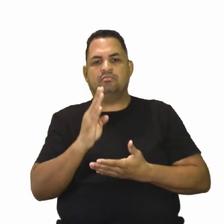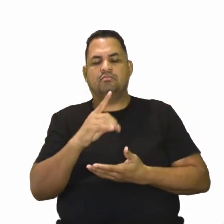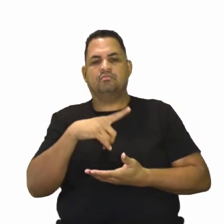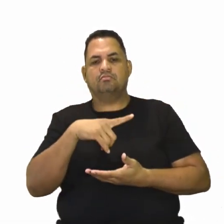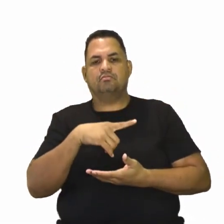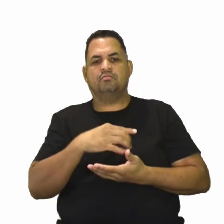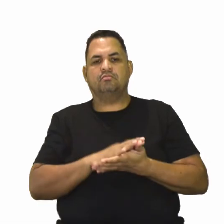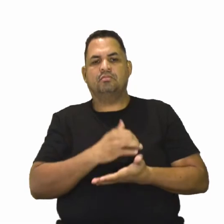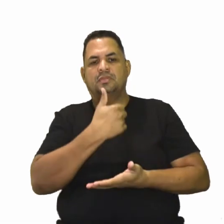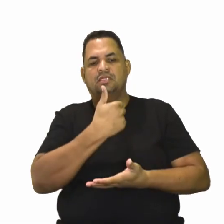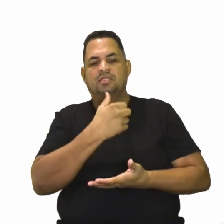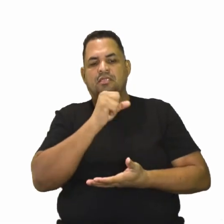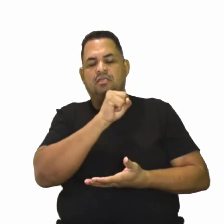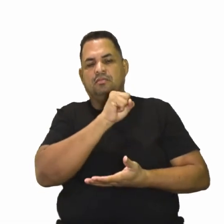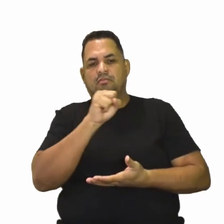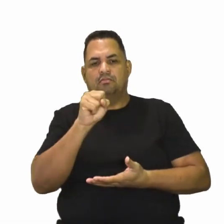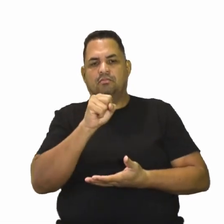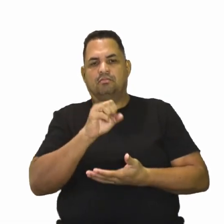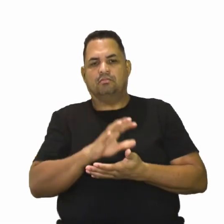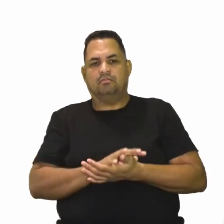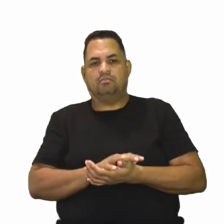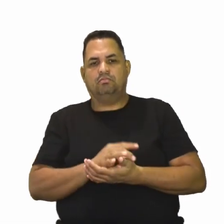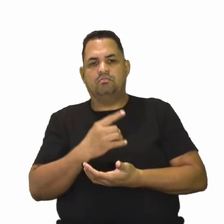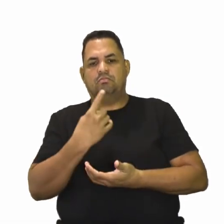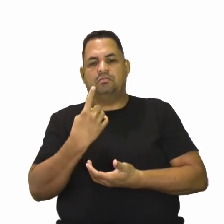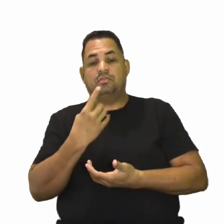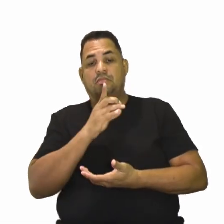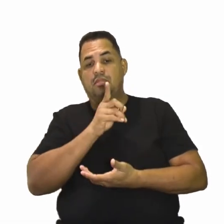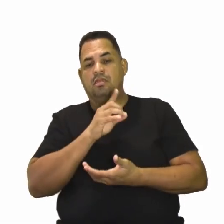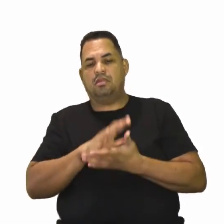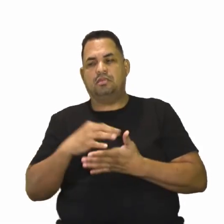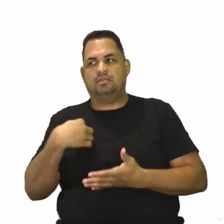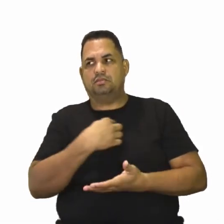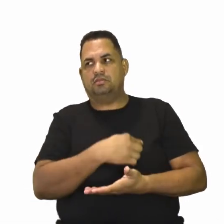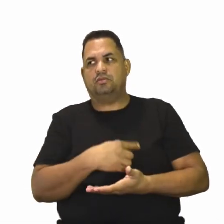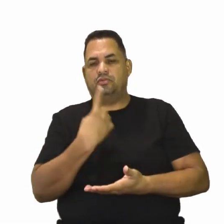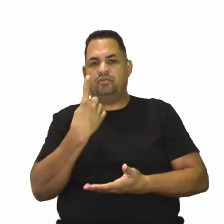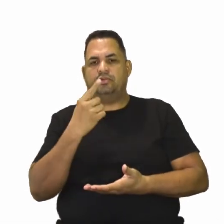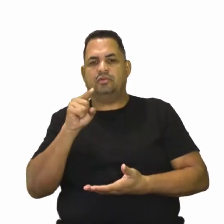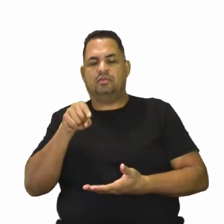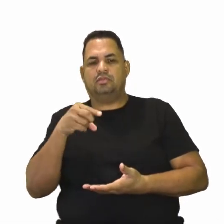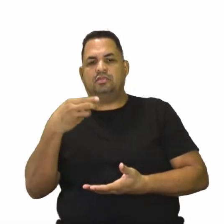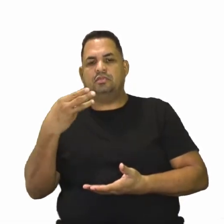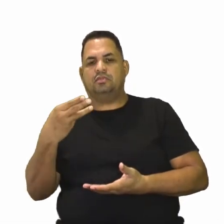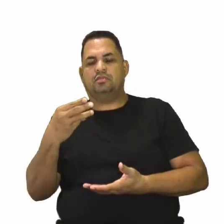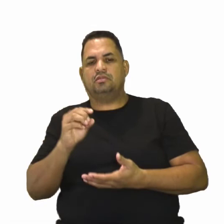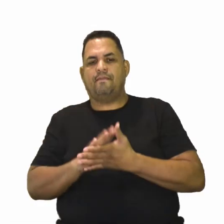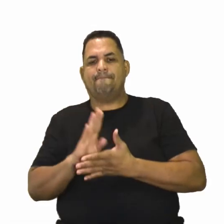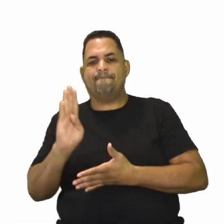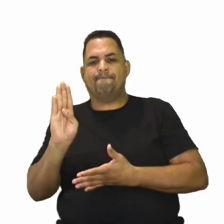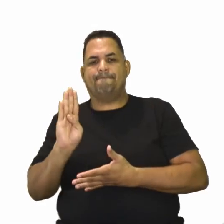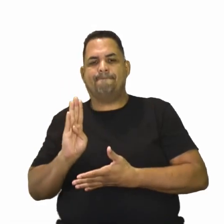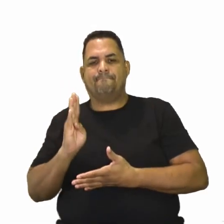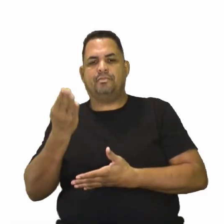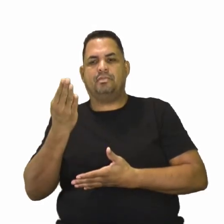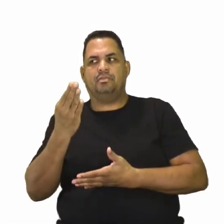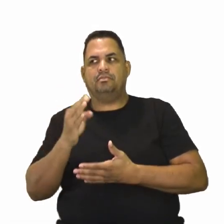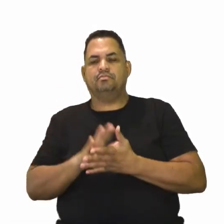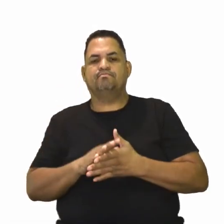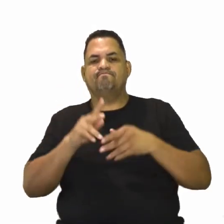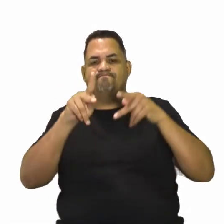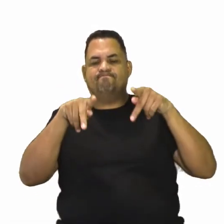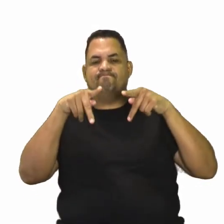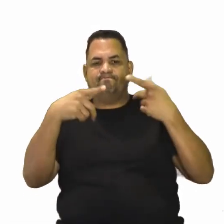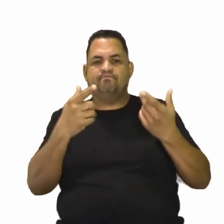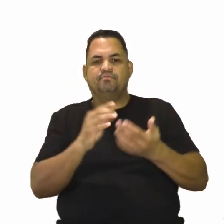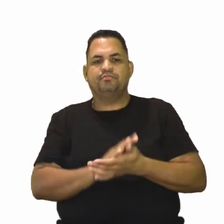temos 180 milhões de habitantes, lá tem 1,3 bilhões de habitantes, 7 vezes mais. Nós